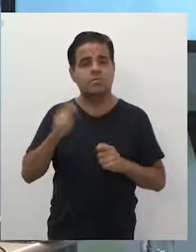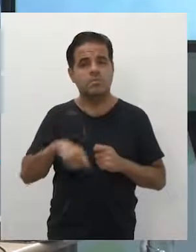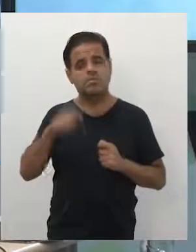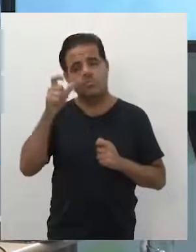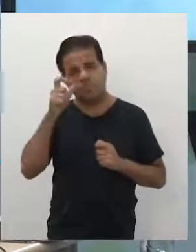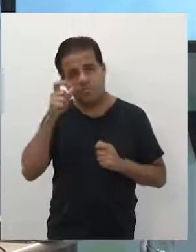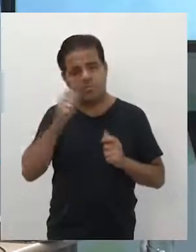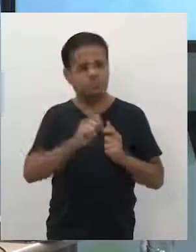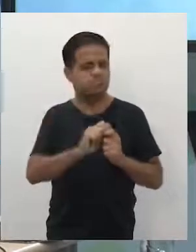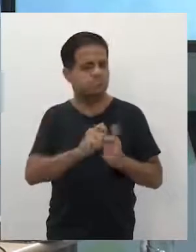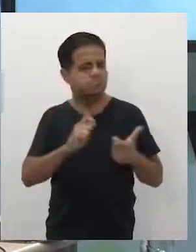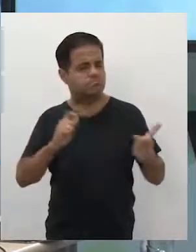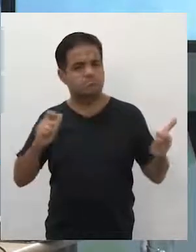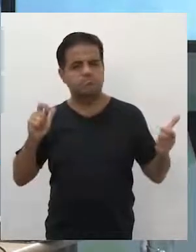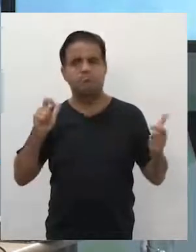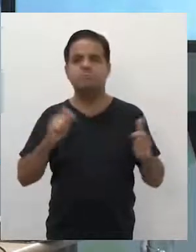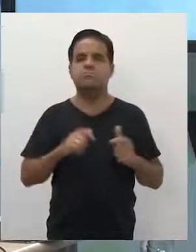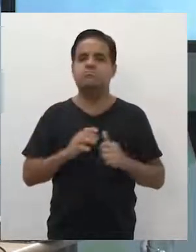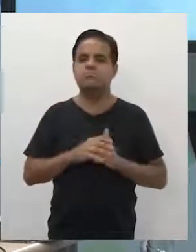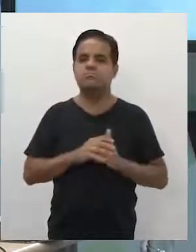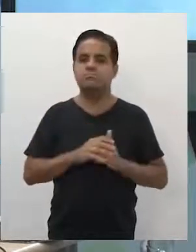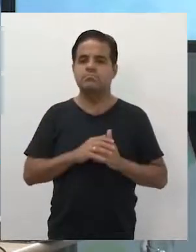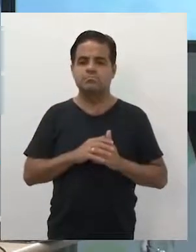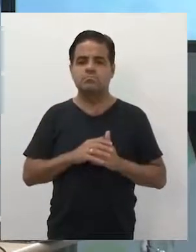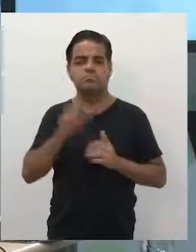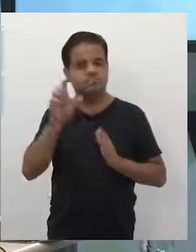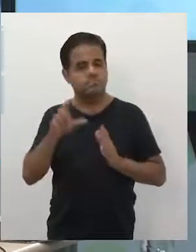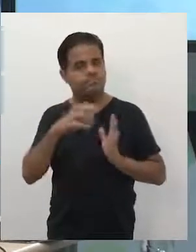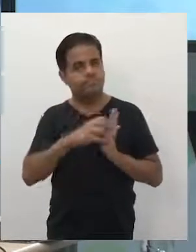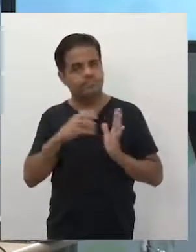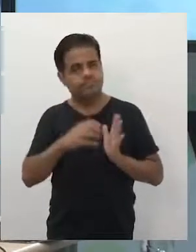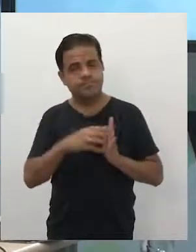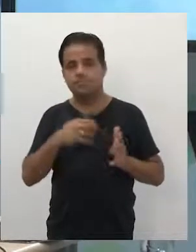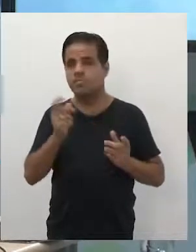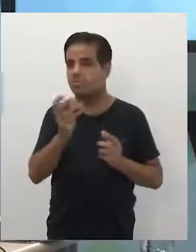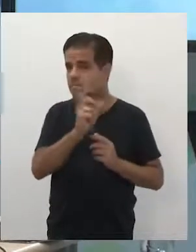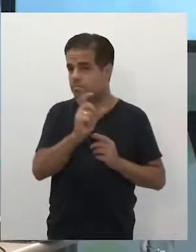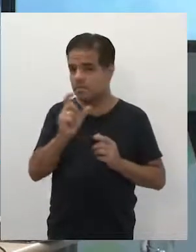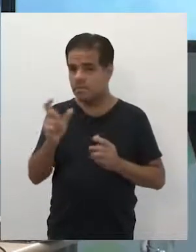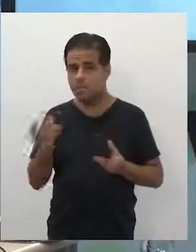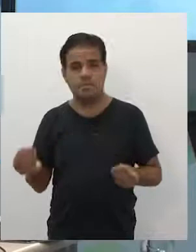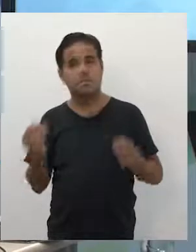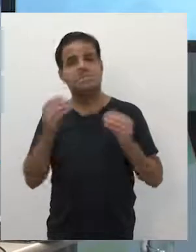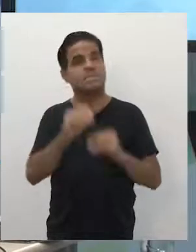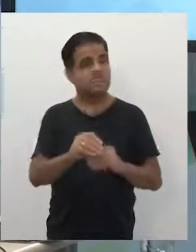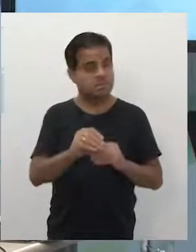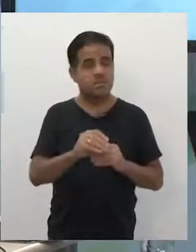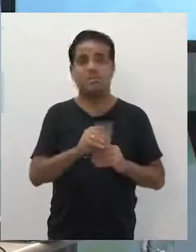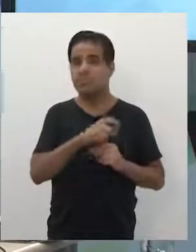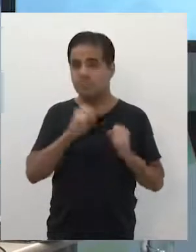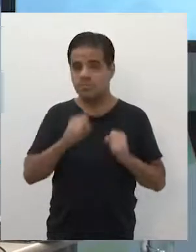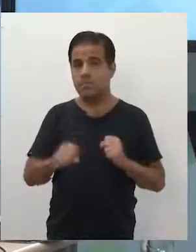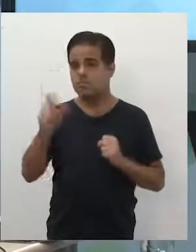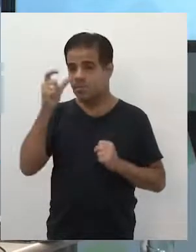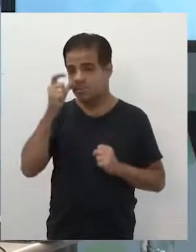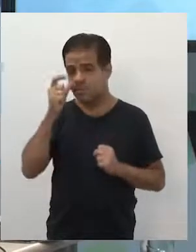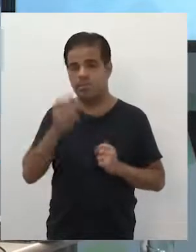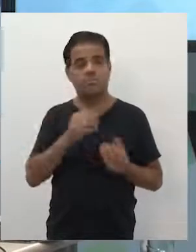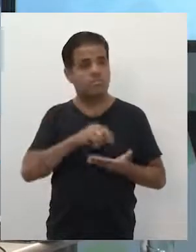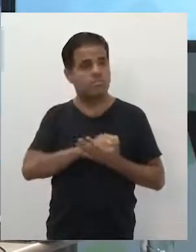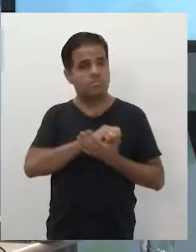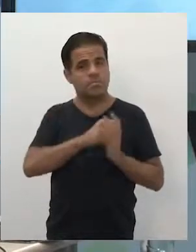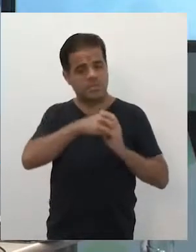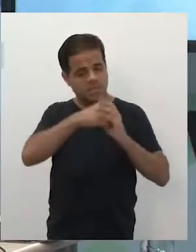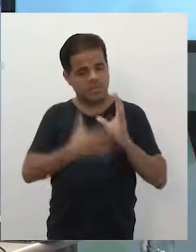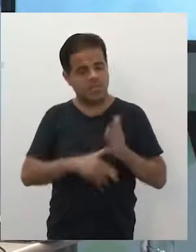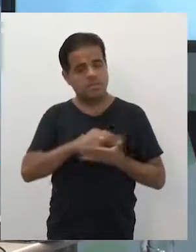observando a estrutura, né, o formato, como as palavras são inseridas, para observar realmente como que é a característica